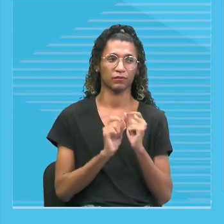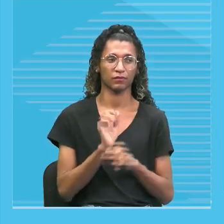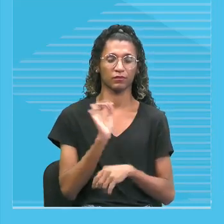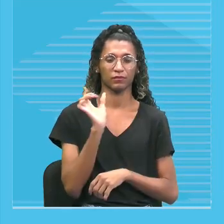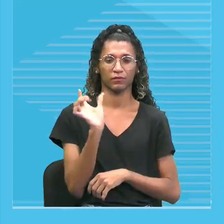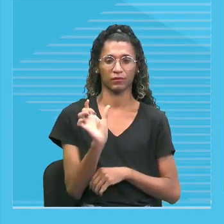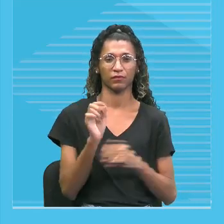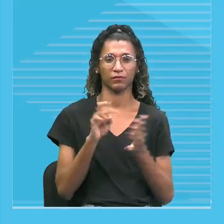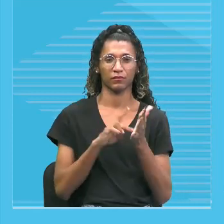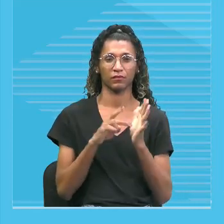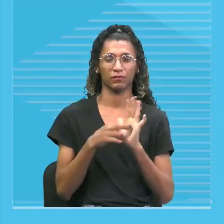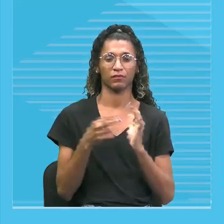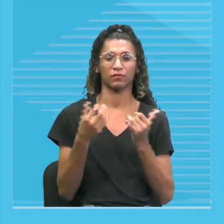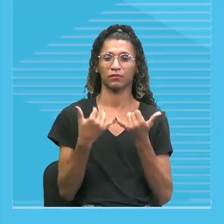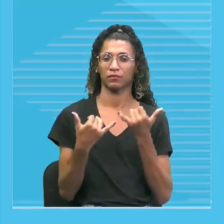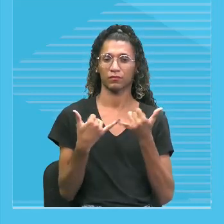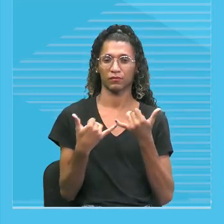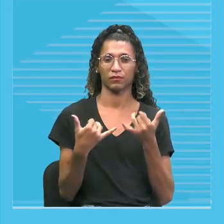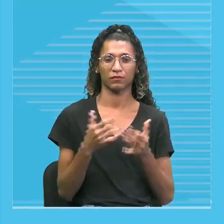cognata